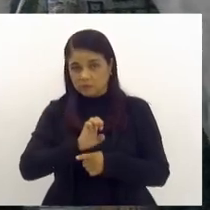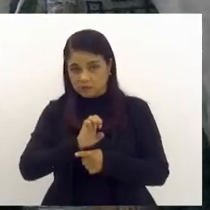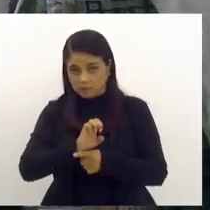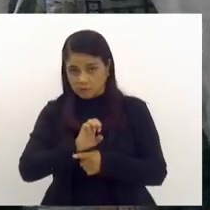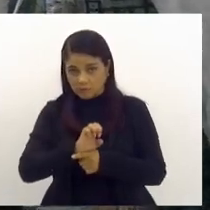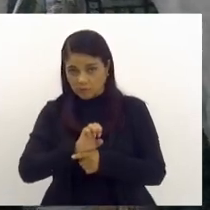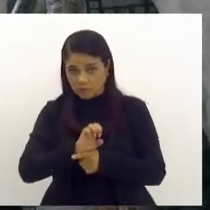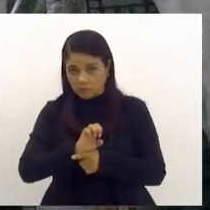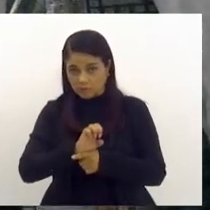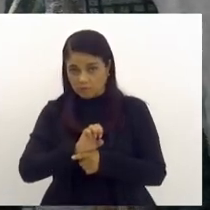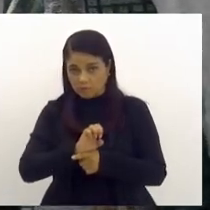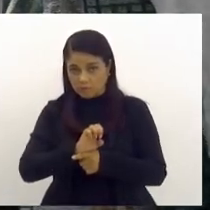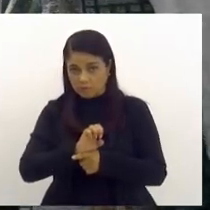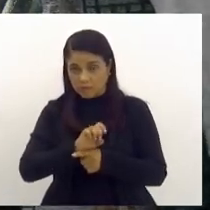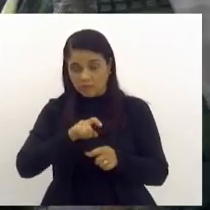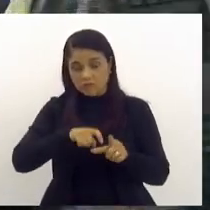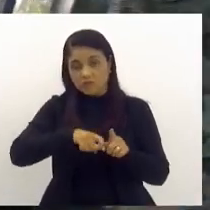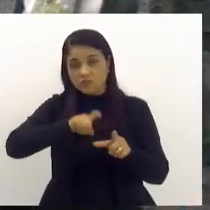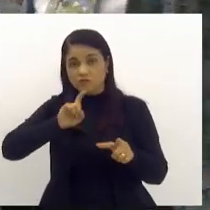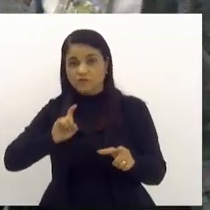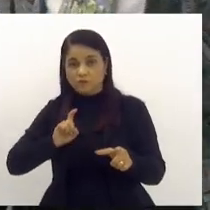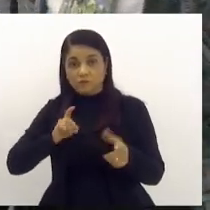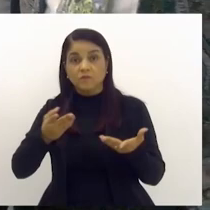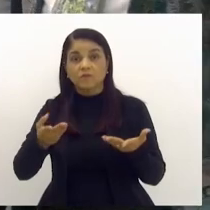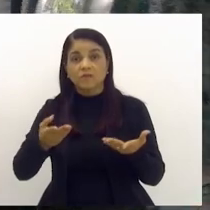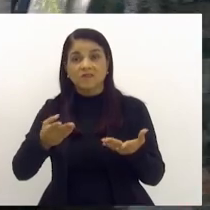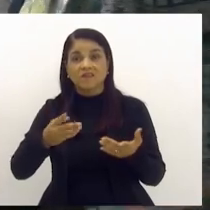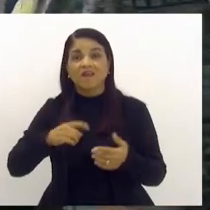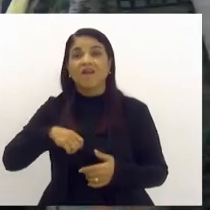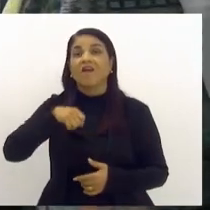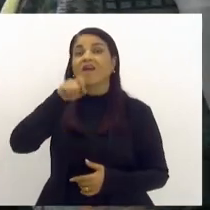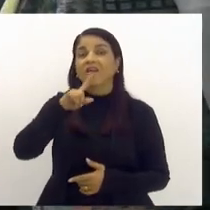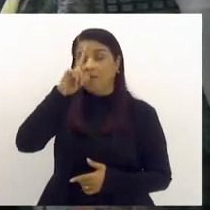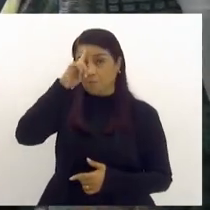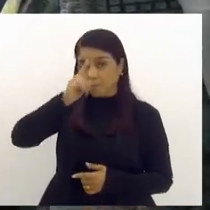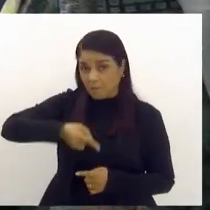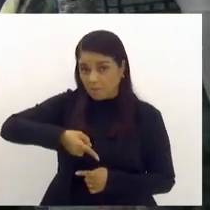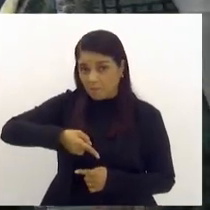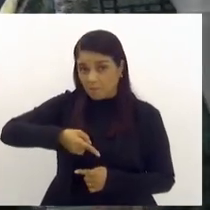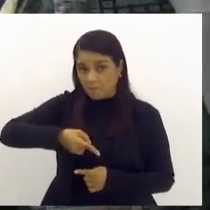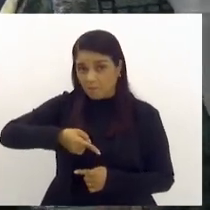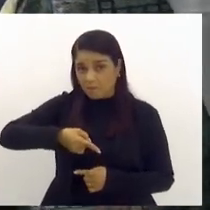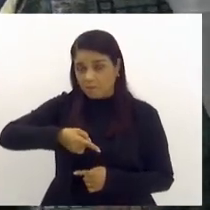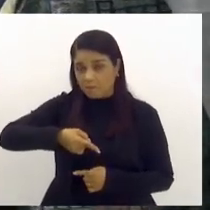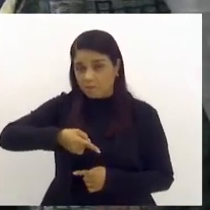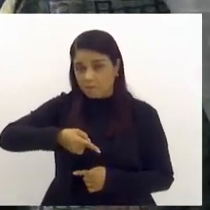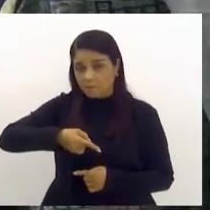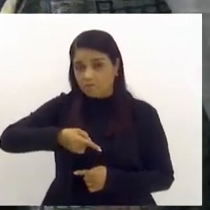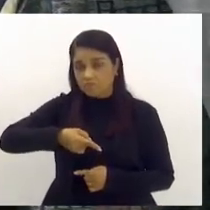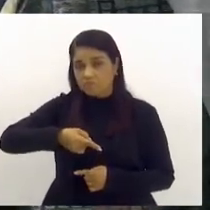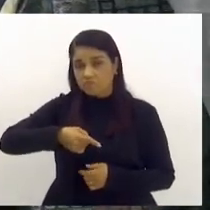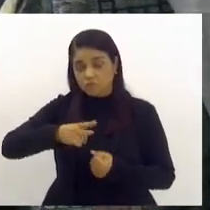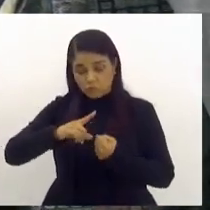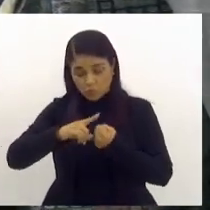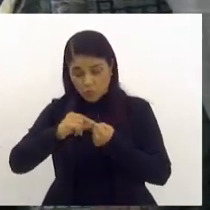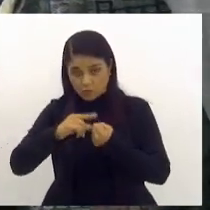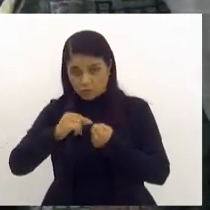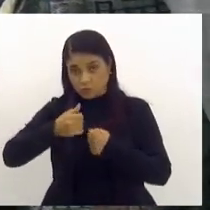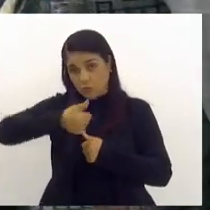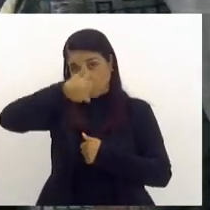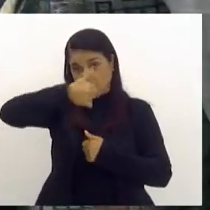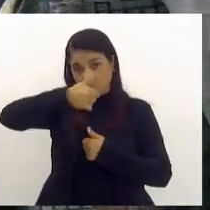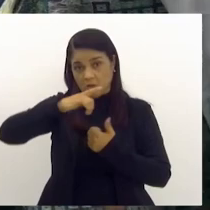forma desvinculada. Então, quem manda nos outros artigos é o artigo